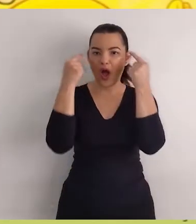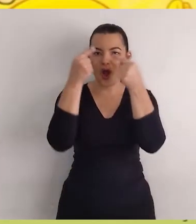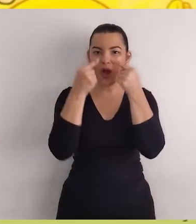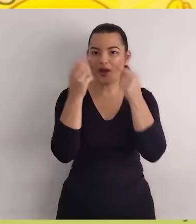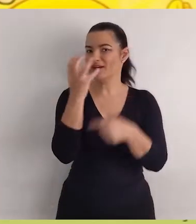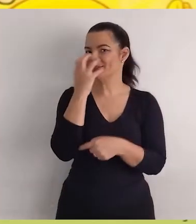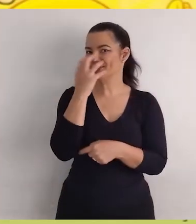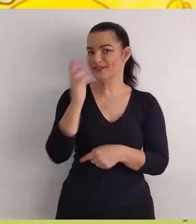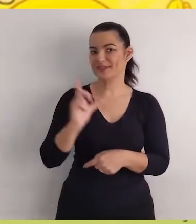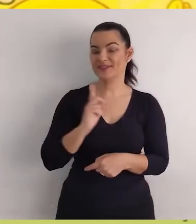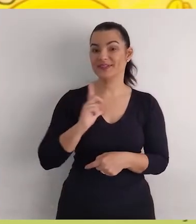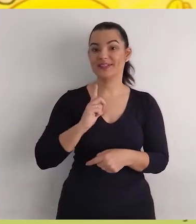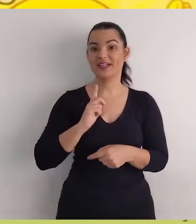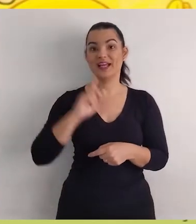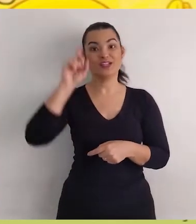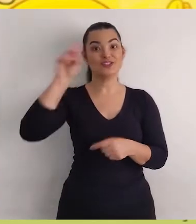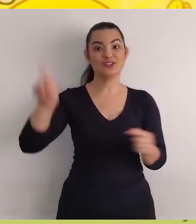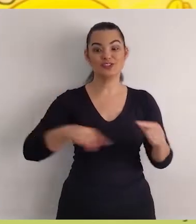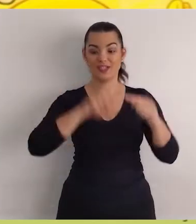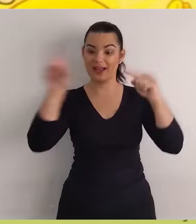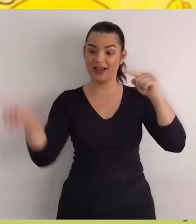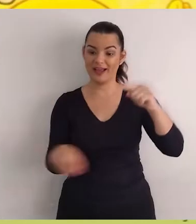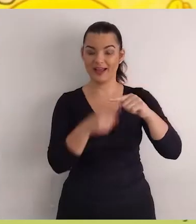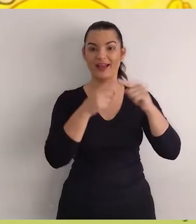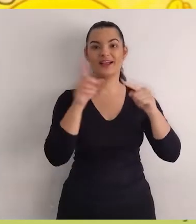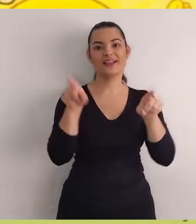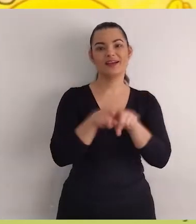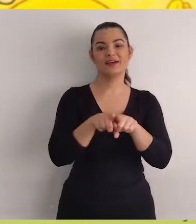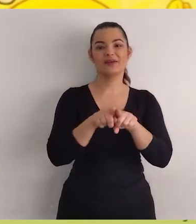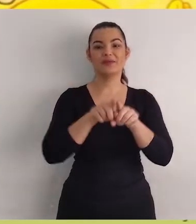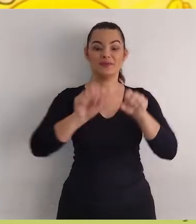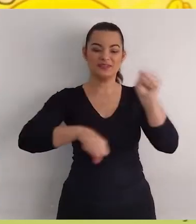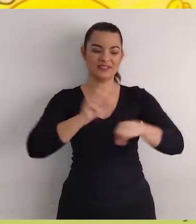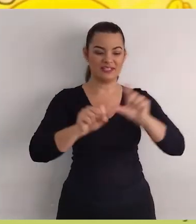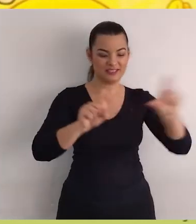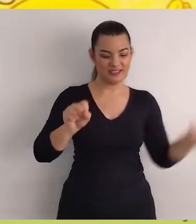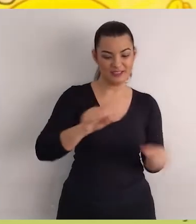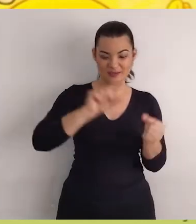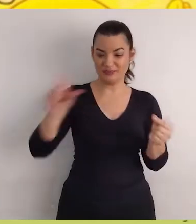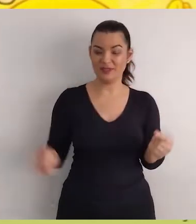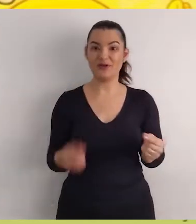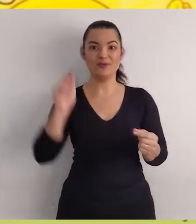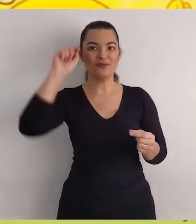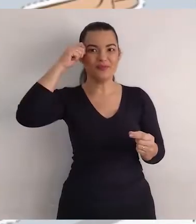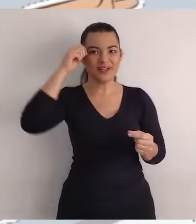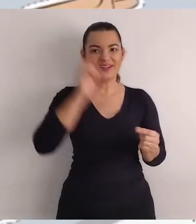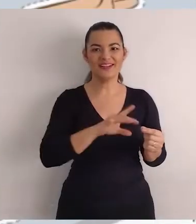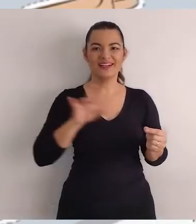2 são os olhos do cachorro, os ciclos do dia e os pneus da bicicleta.